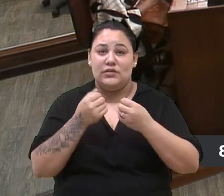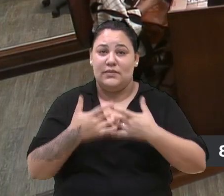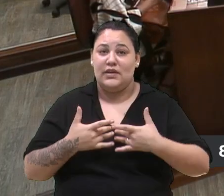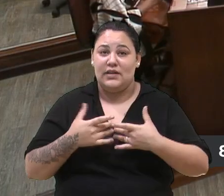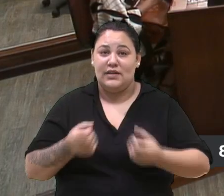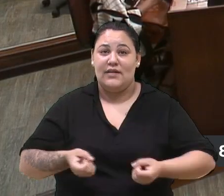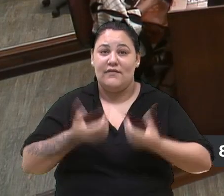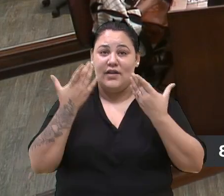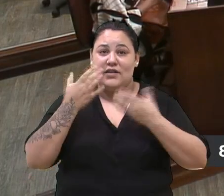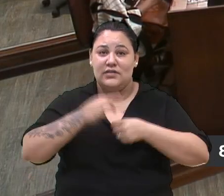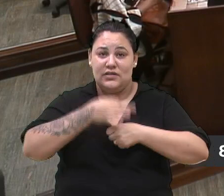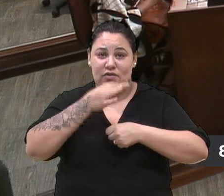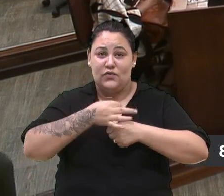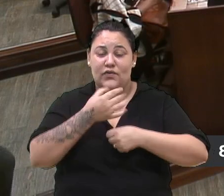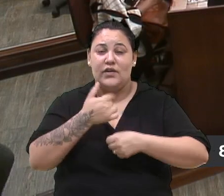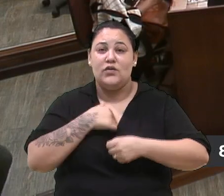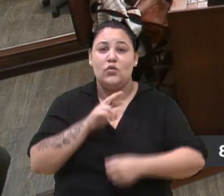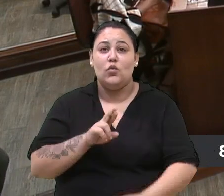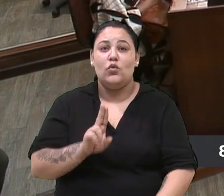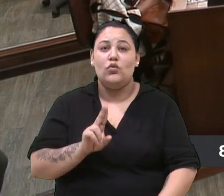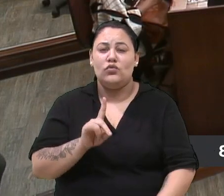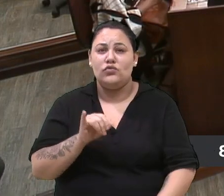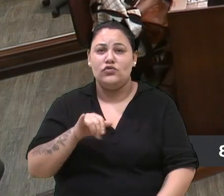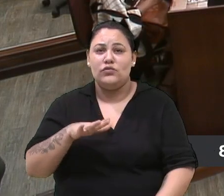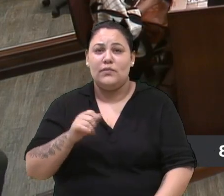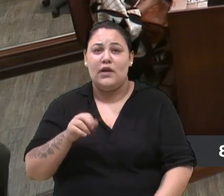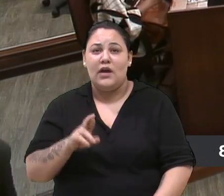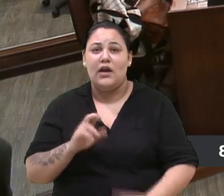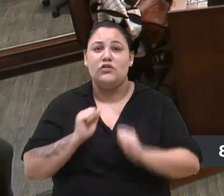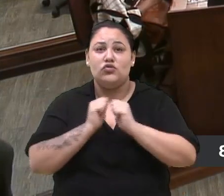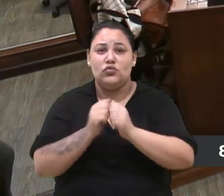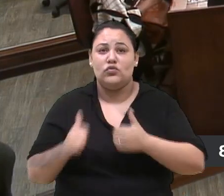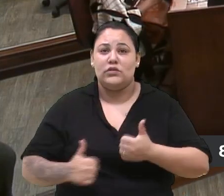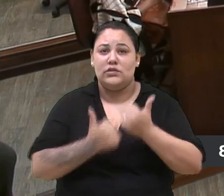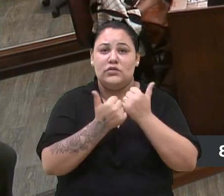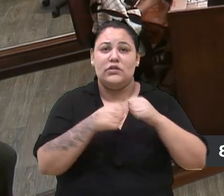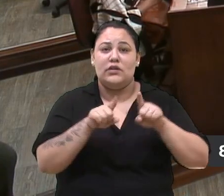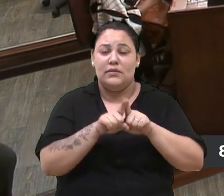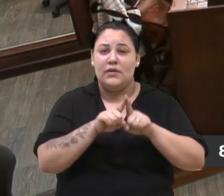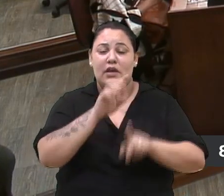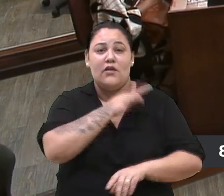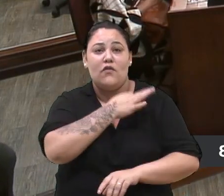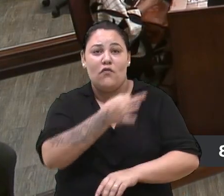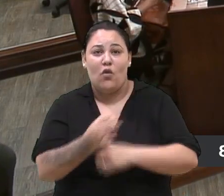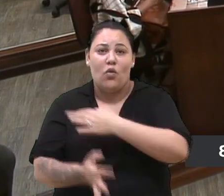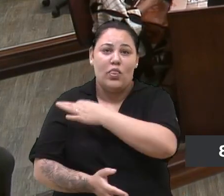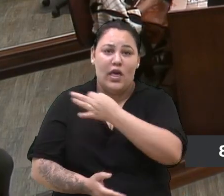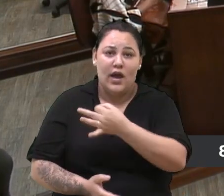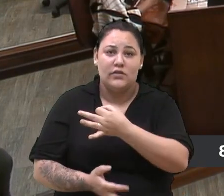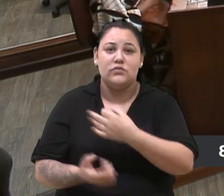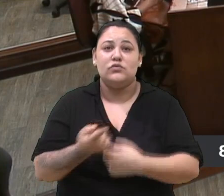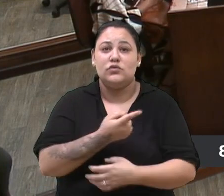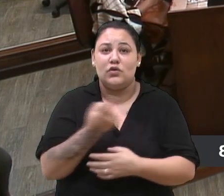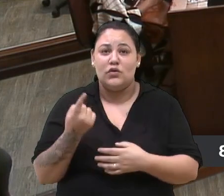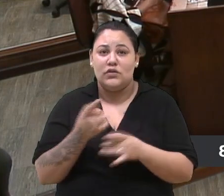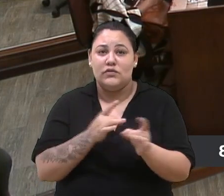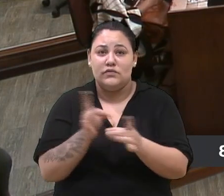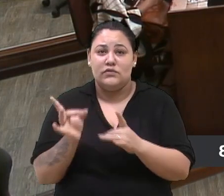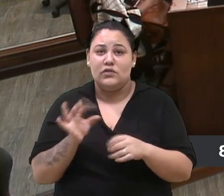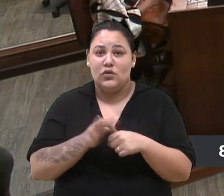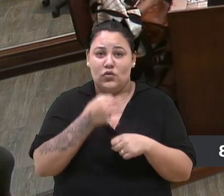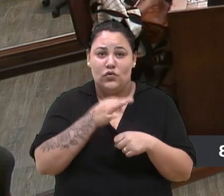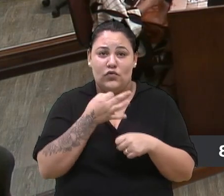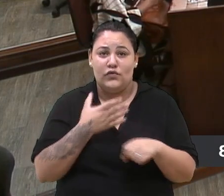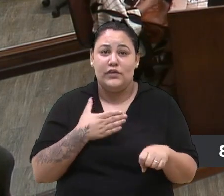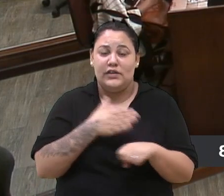Rudimar Menegotto, a gente, com minha assessoria, com, enfim, voluntários, a gente comercializou uva lá na entrada com dois viés. Um